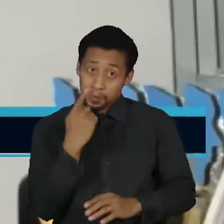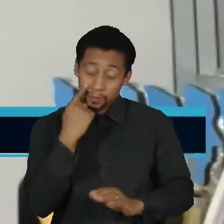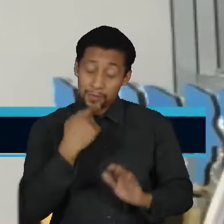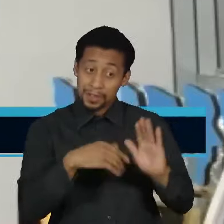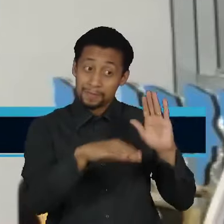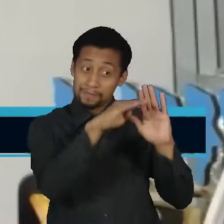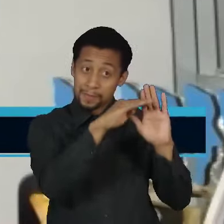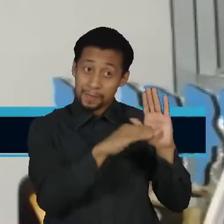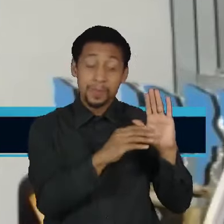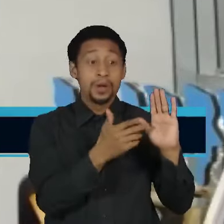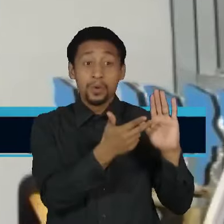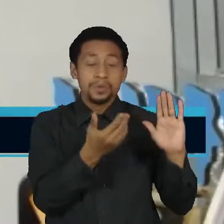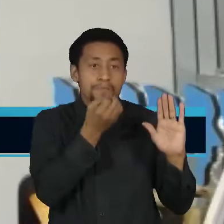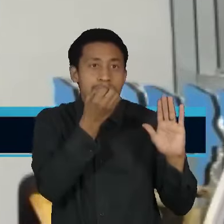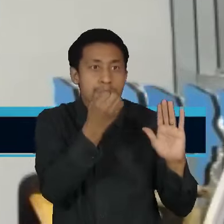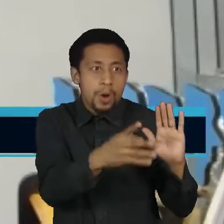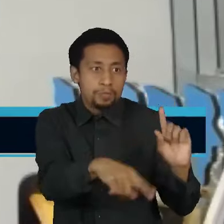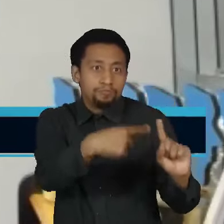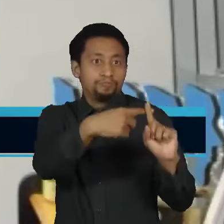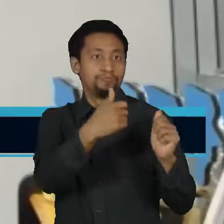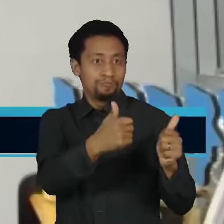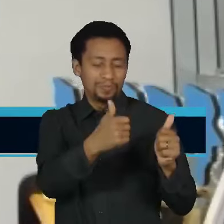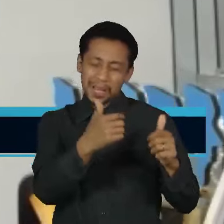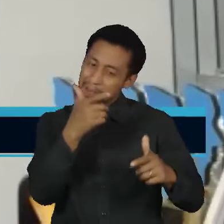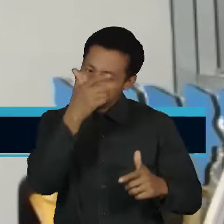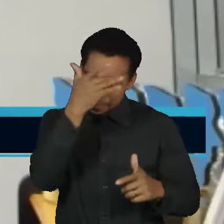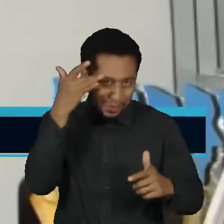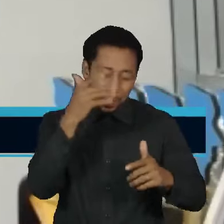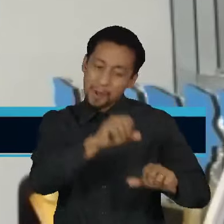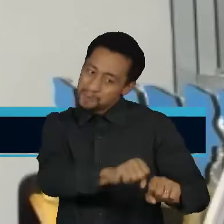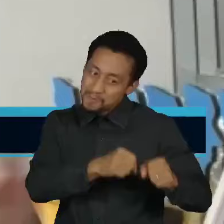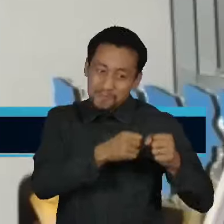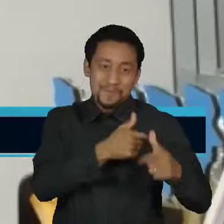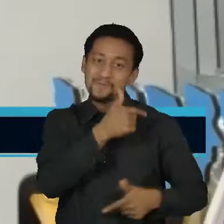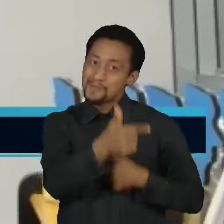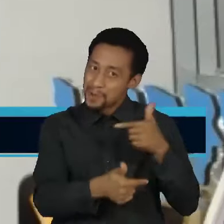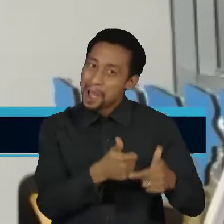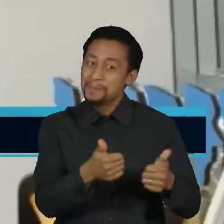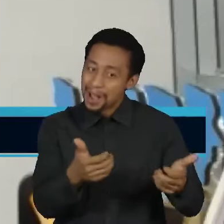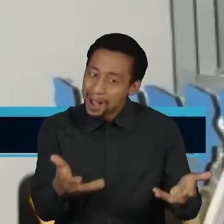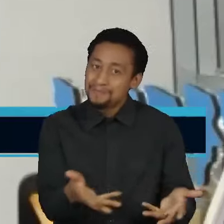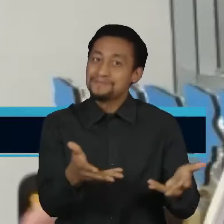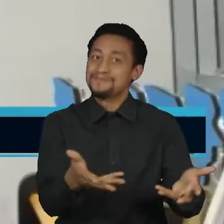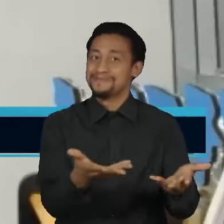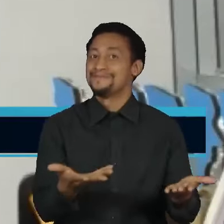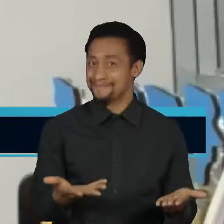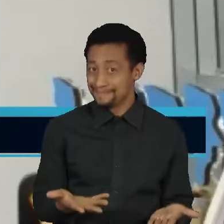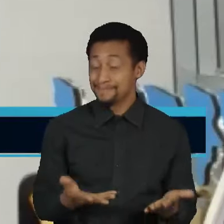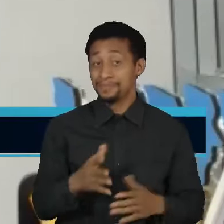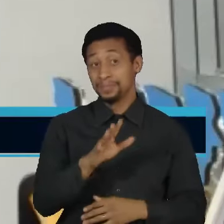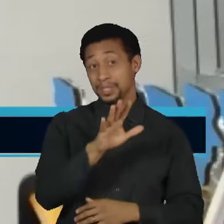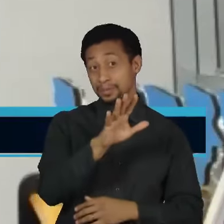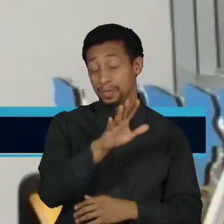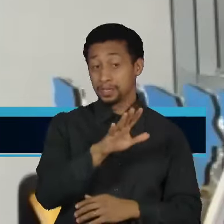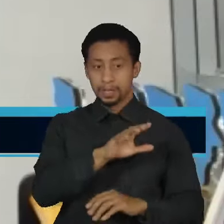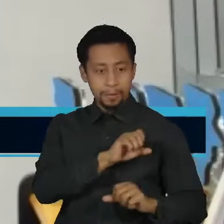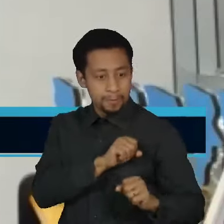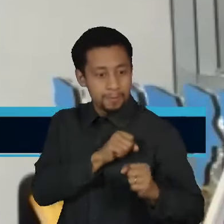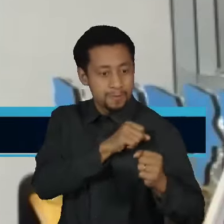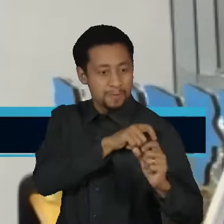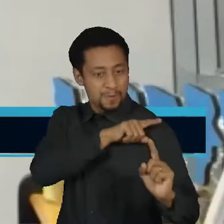tem o maior engajamento das pessoas, isso é claro, né? E o engajamento, ele tem o total correlação